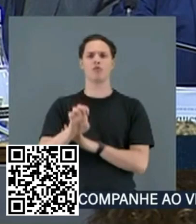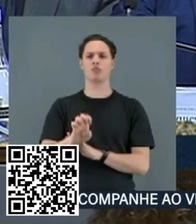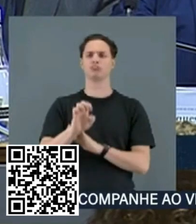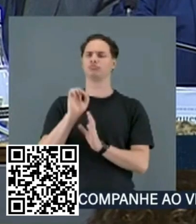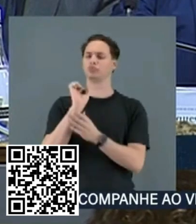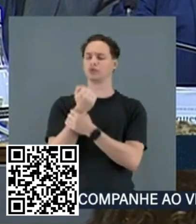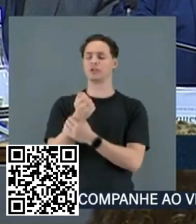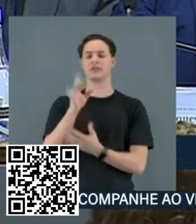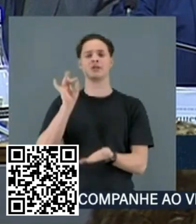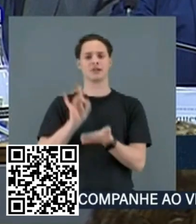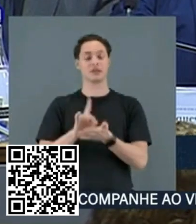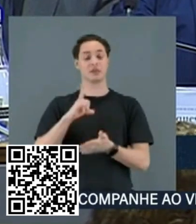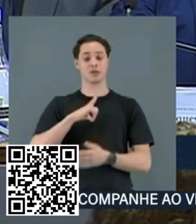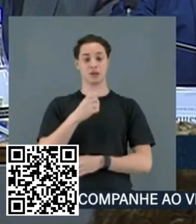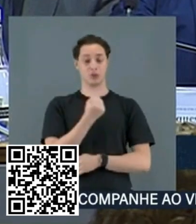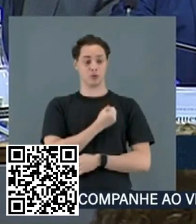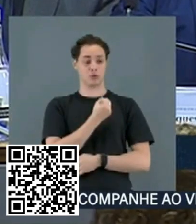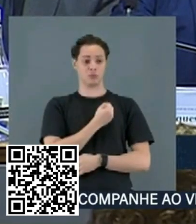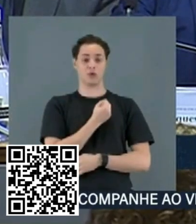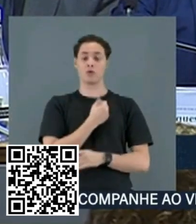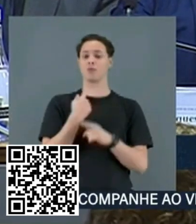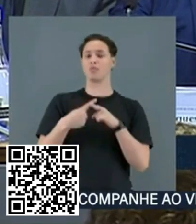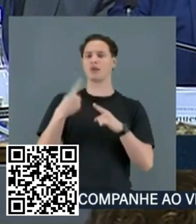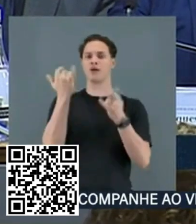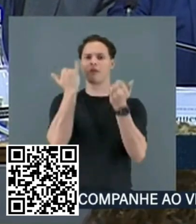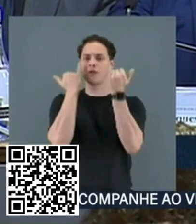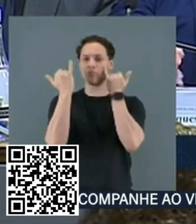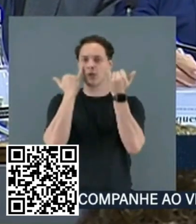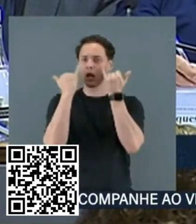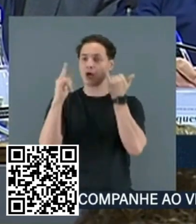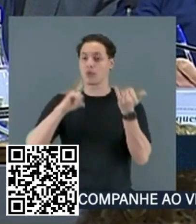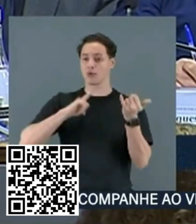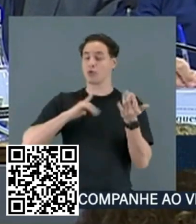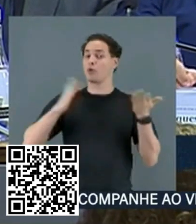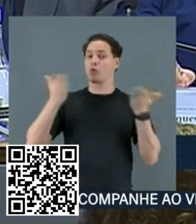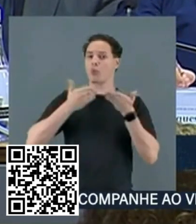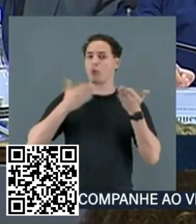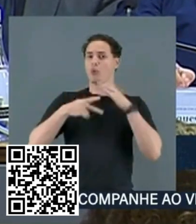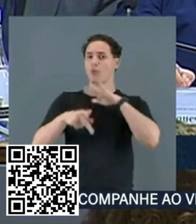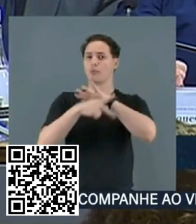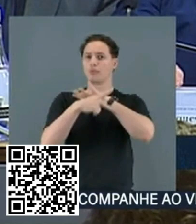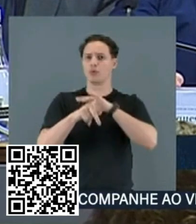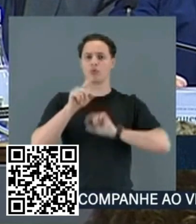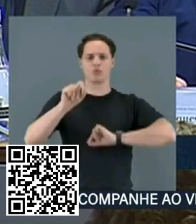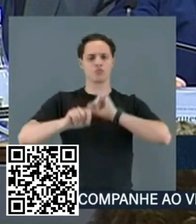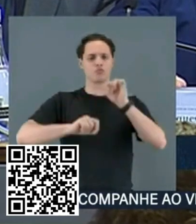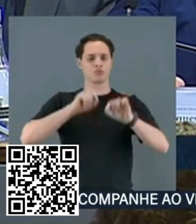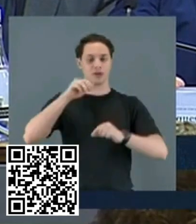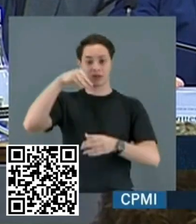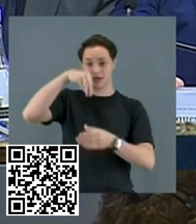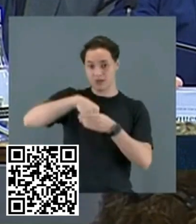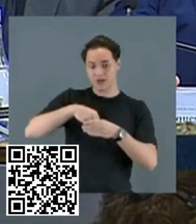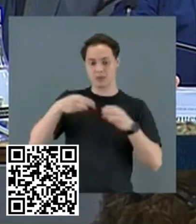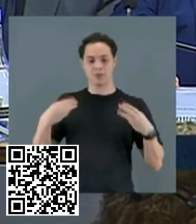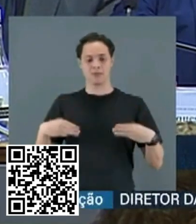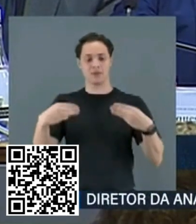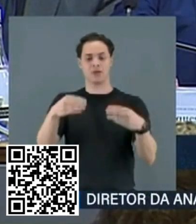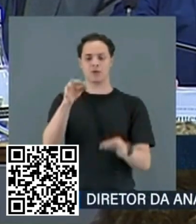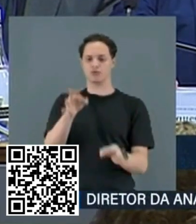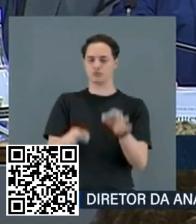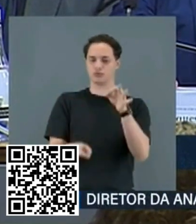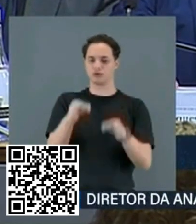fato esses números, porque a informação que eu tenho é a fonte do Ministério da